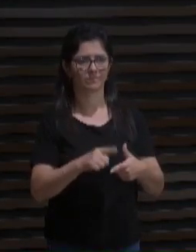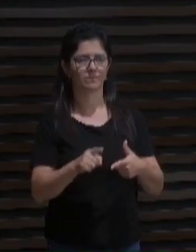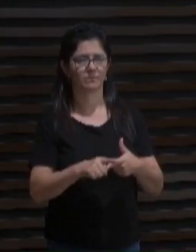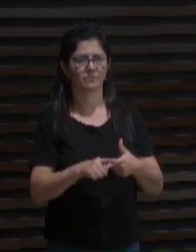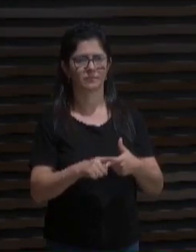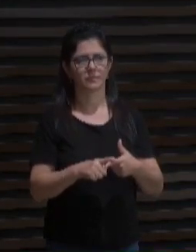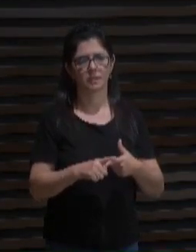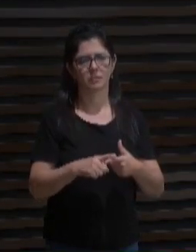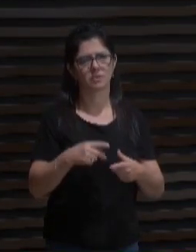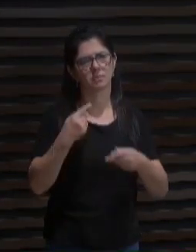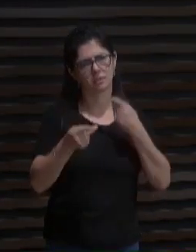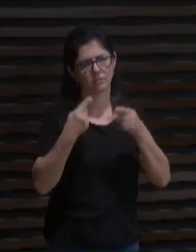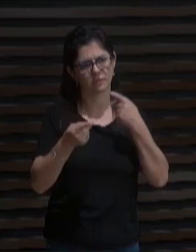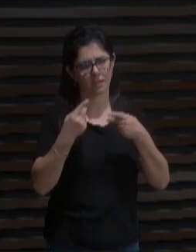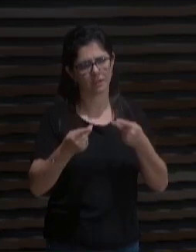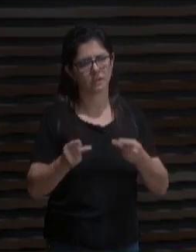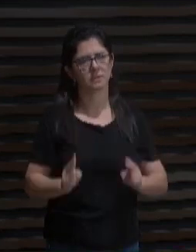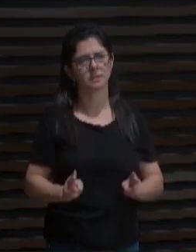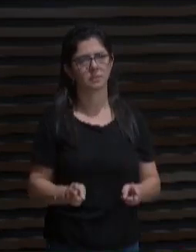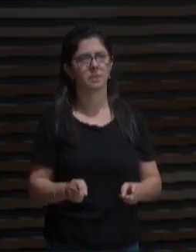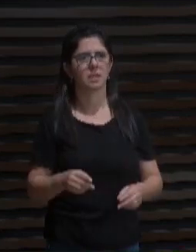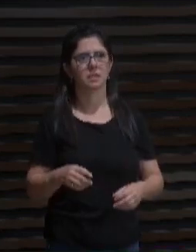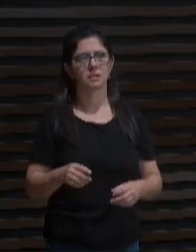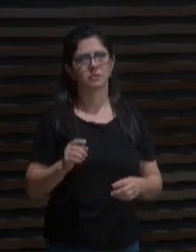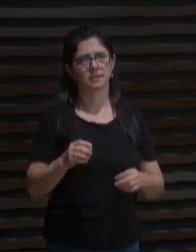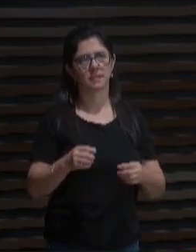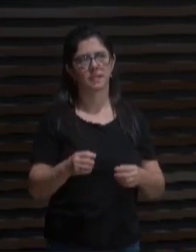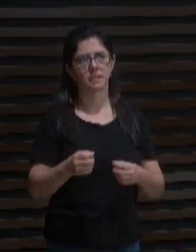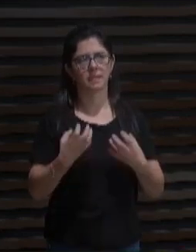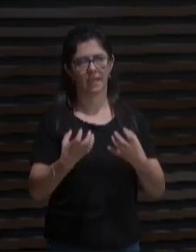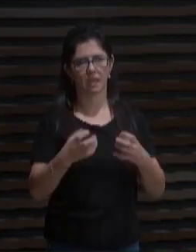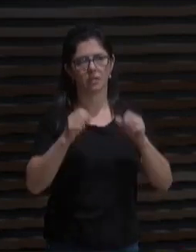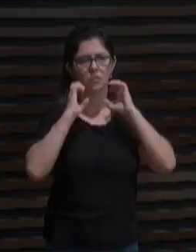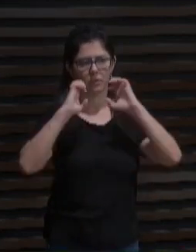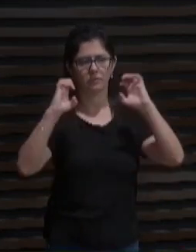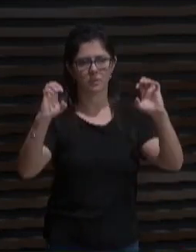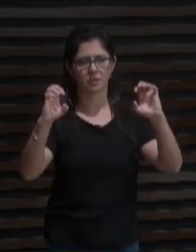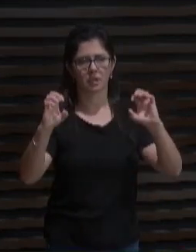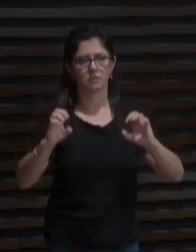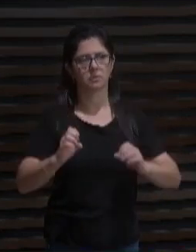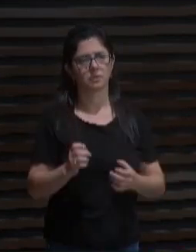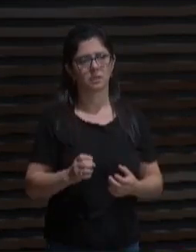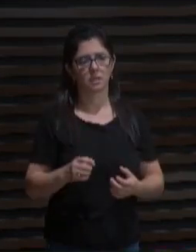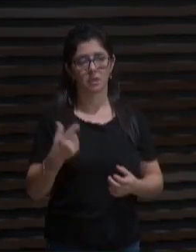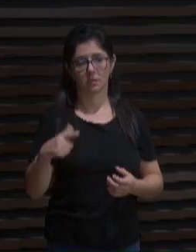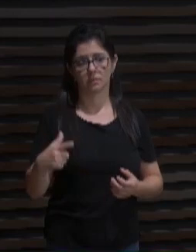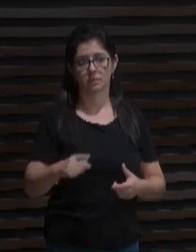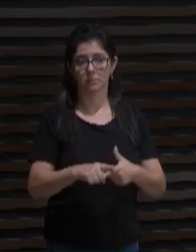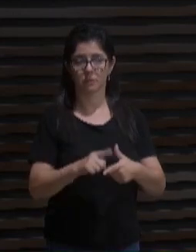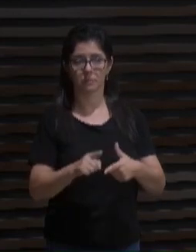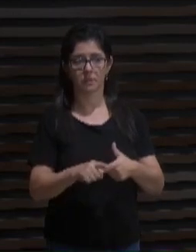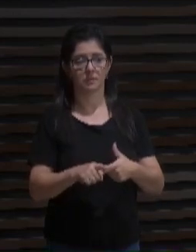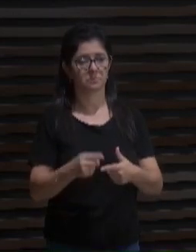que se você quer um evangelho que você não vai ter problema, você está no endereço errado. Porque